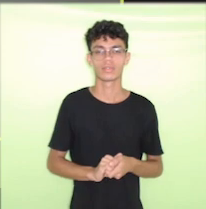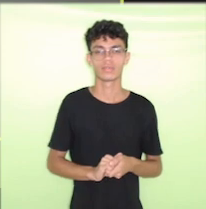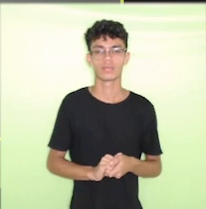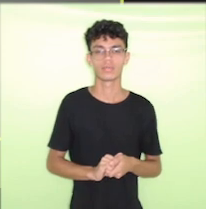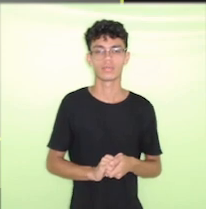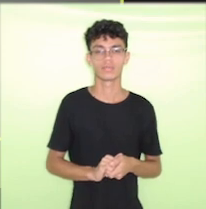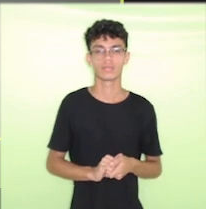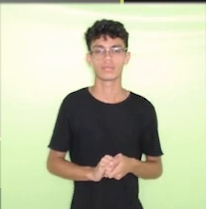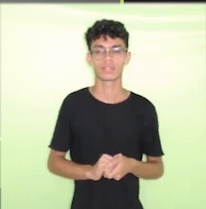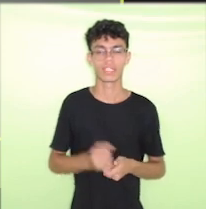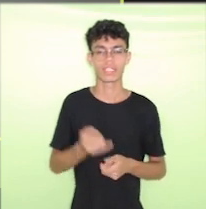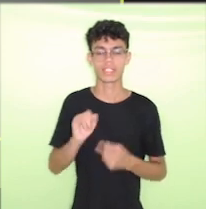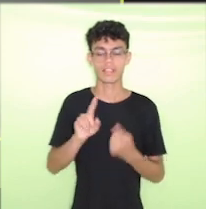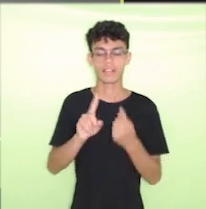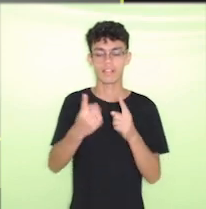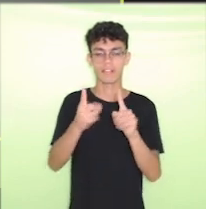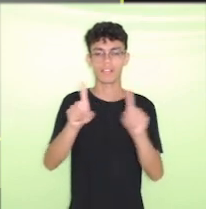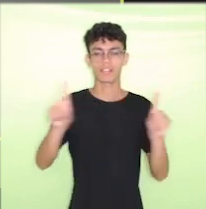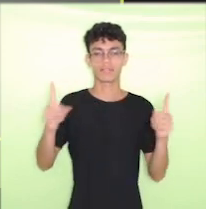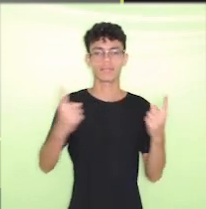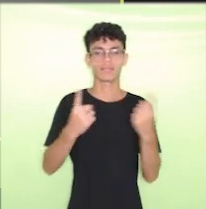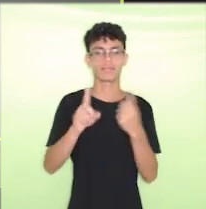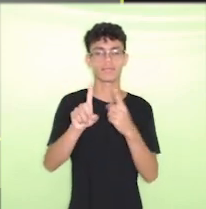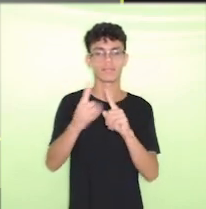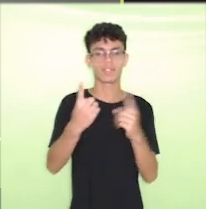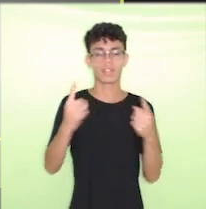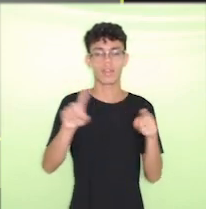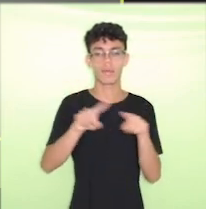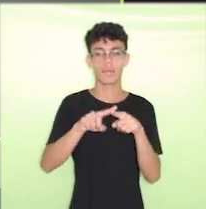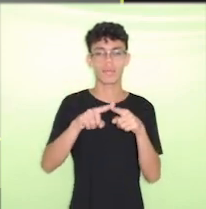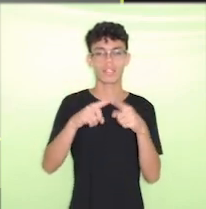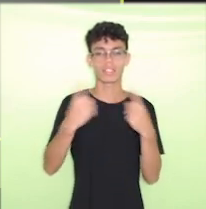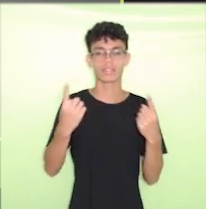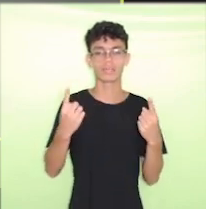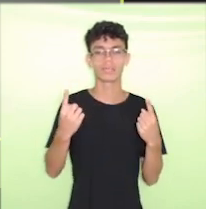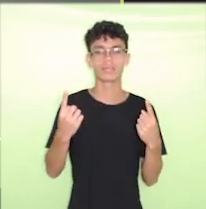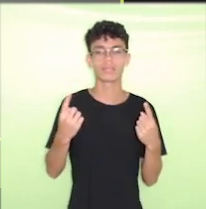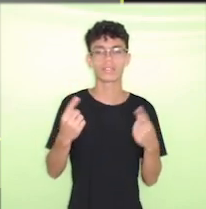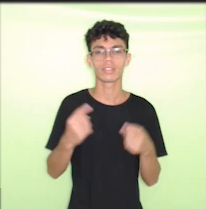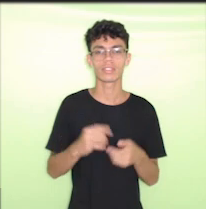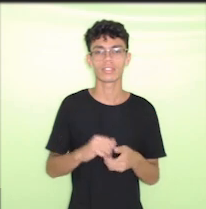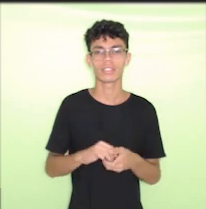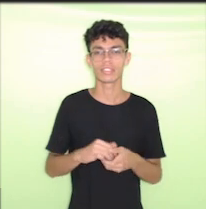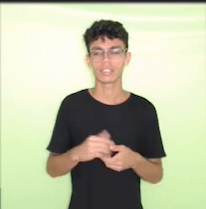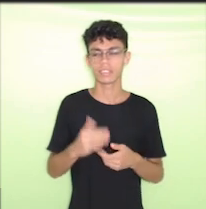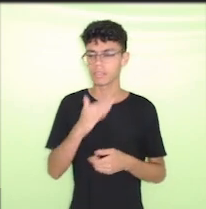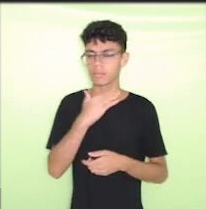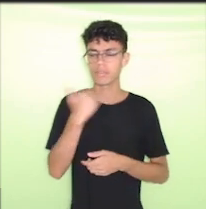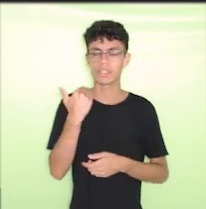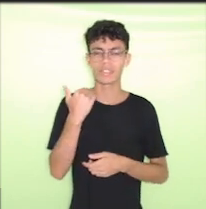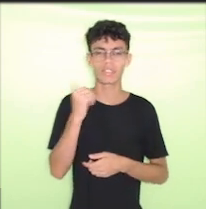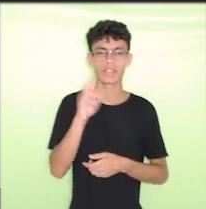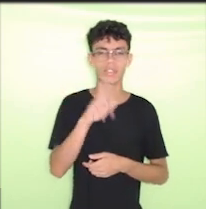E se elas oscilassem? Sim, mas nunca a ponto de morrer.